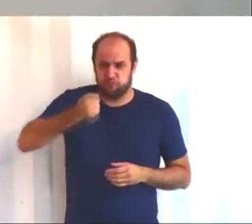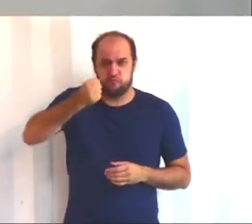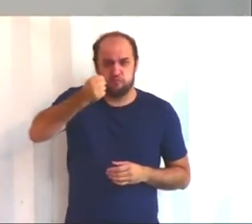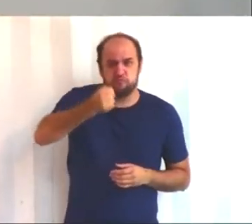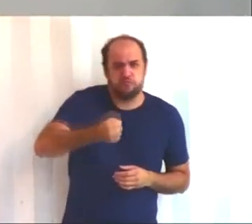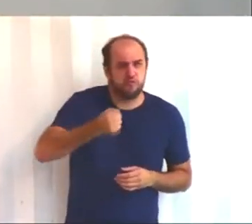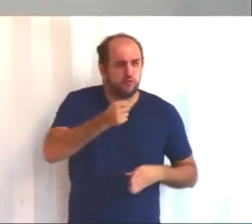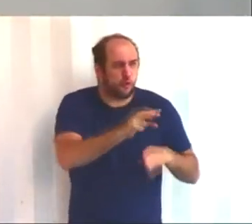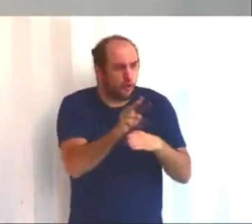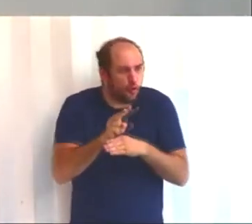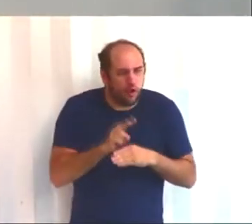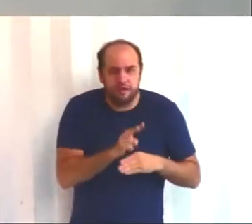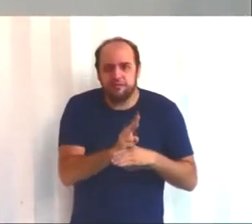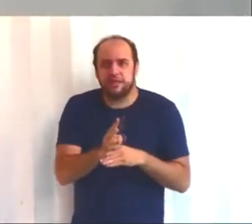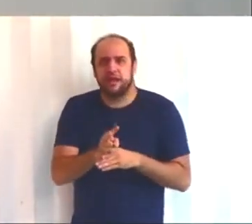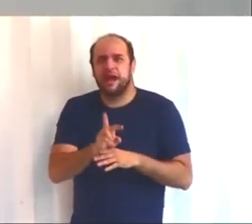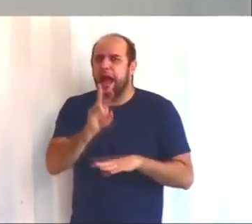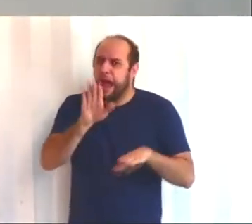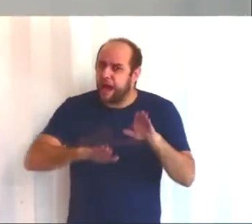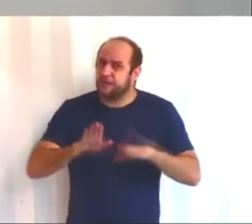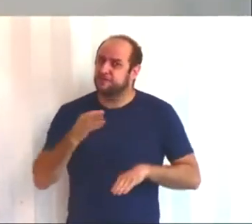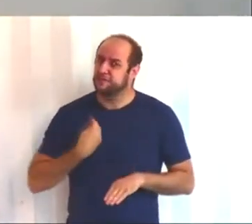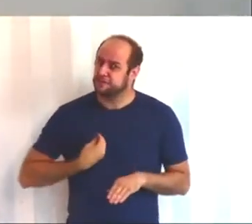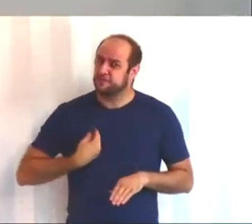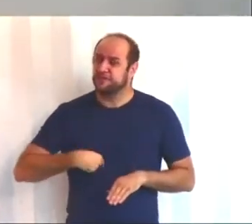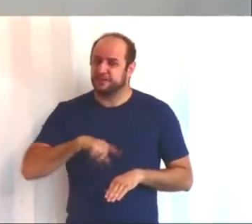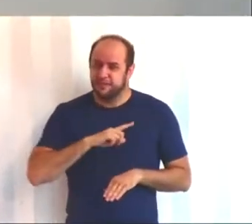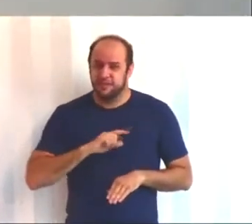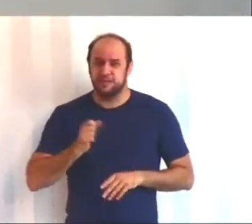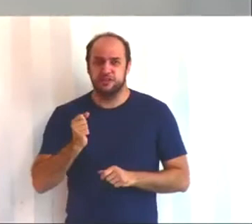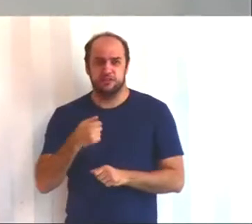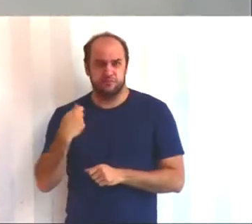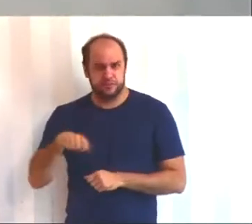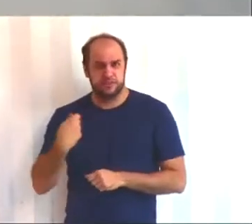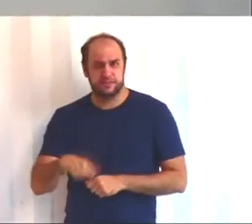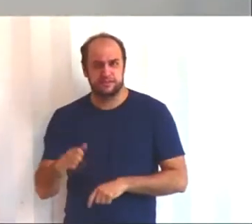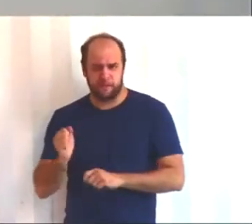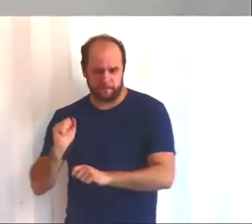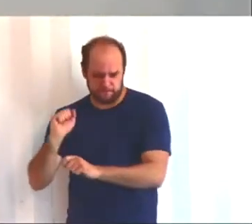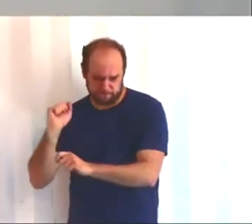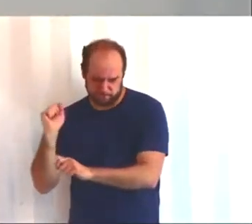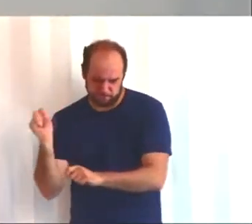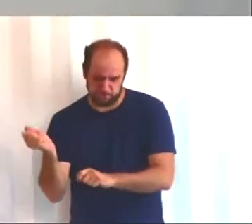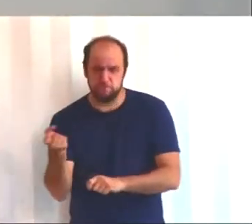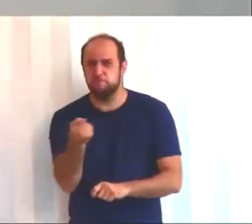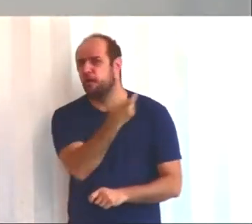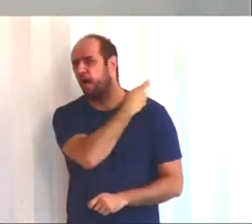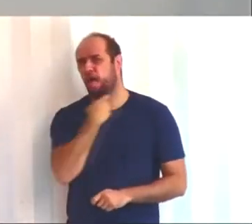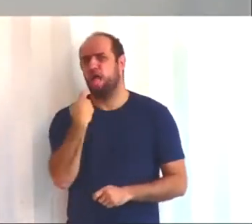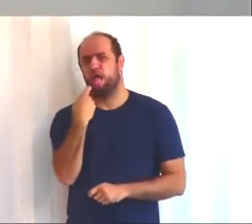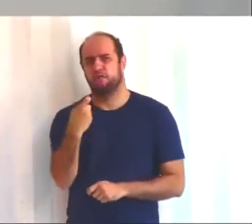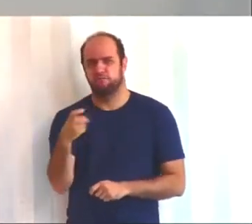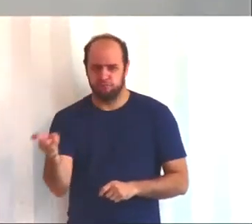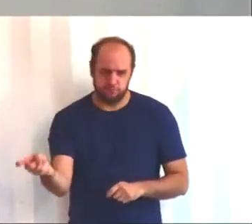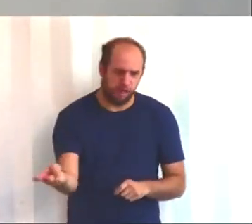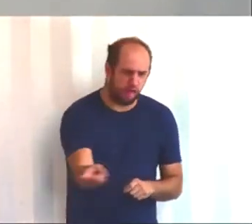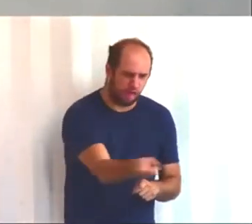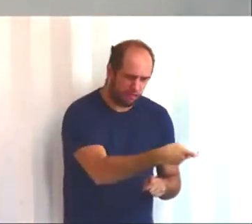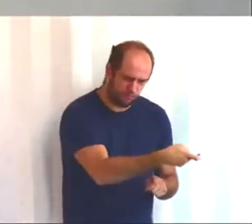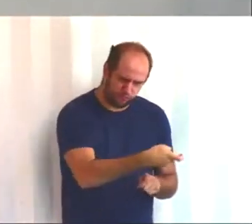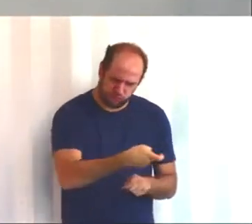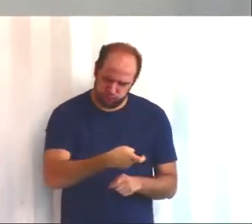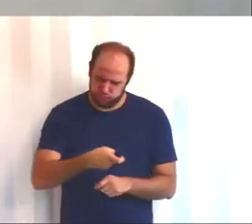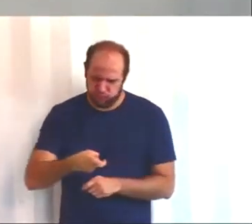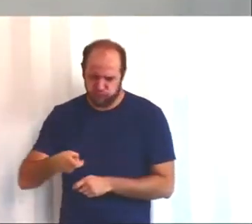Ele precisará, em muitos momentos da nossa vida, lançar o cajado, que é aquela espécie de argola, no nosso pescoço e nos trazer de